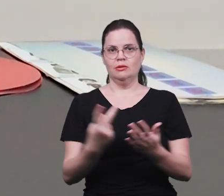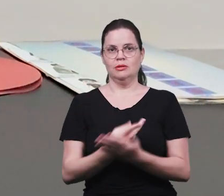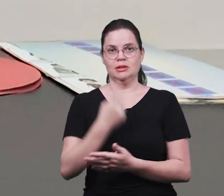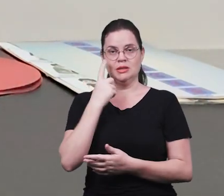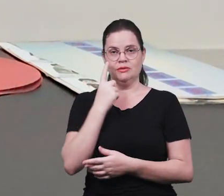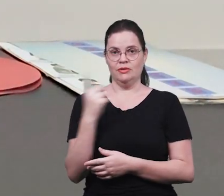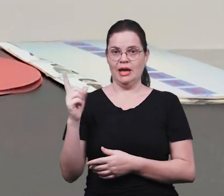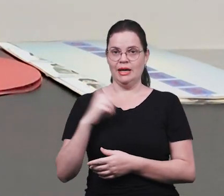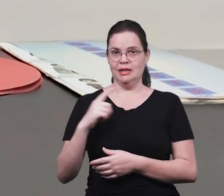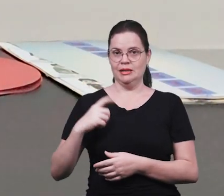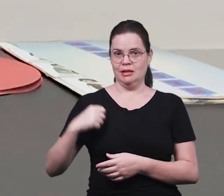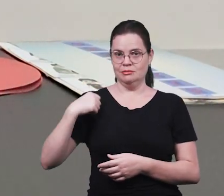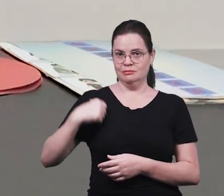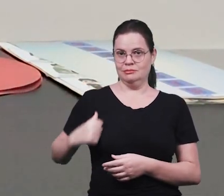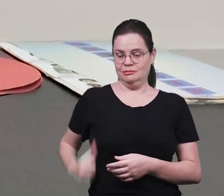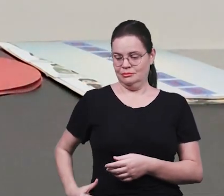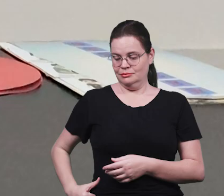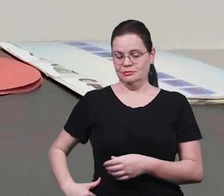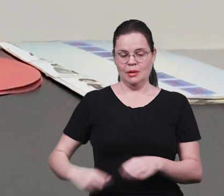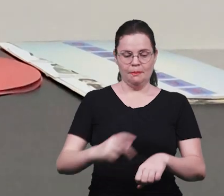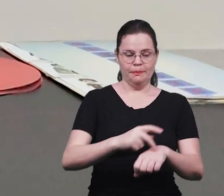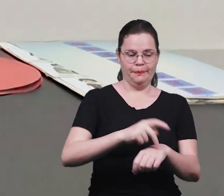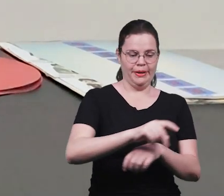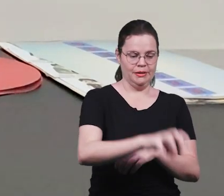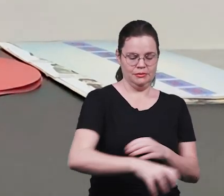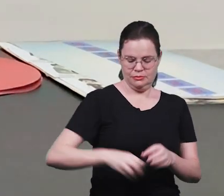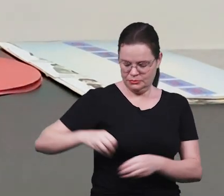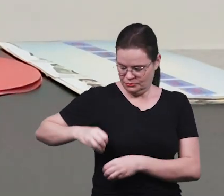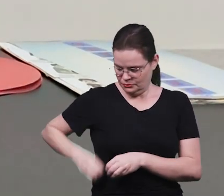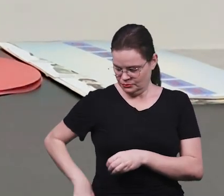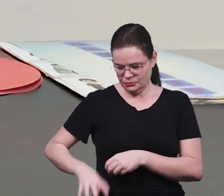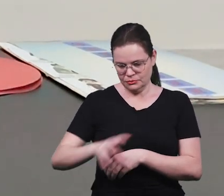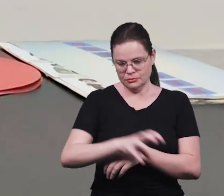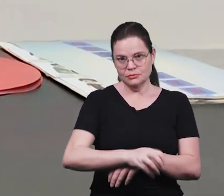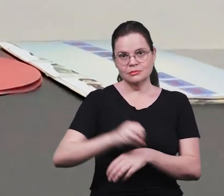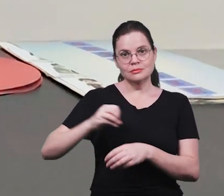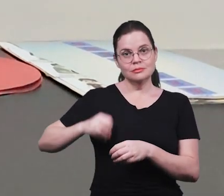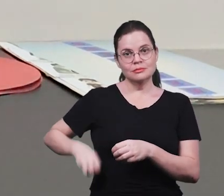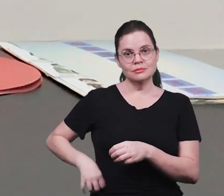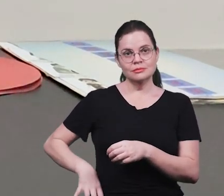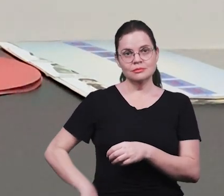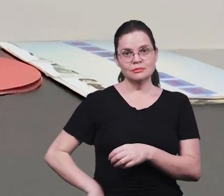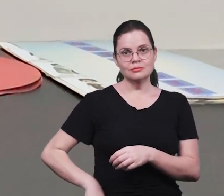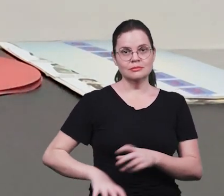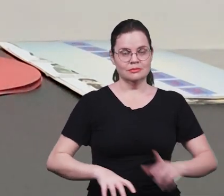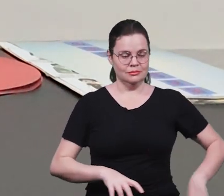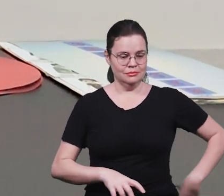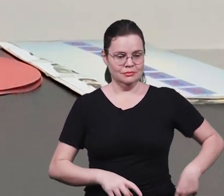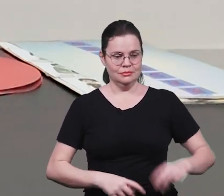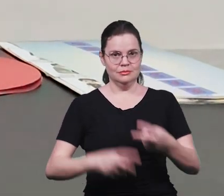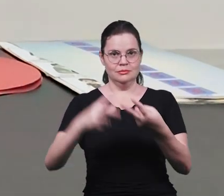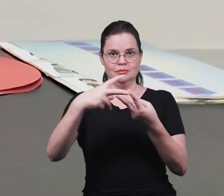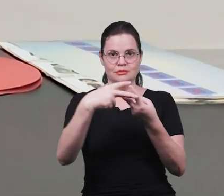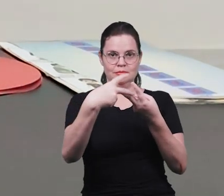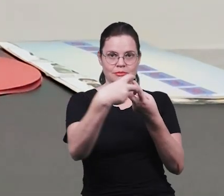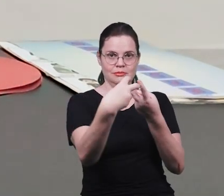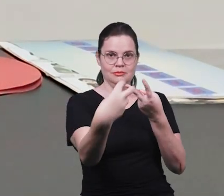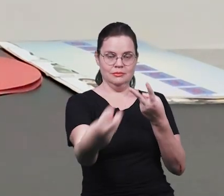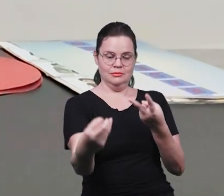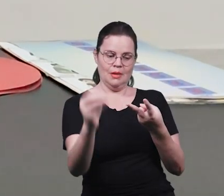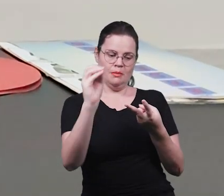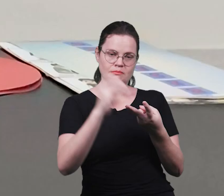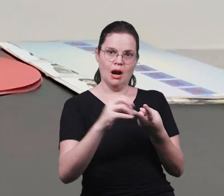alforje, colocou as pedras dentro do alforje e com uma funda ele então vence